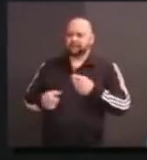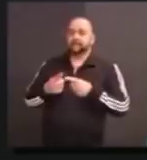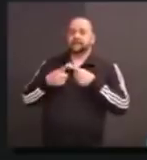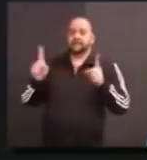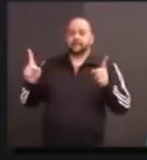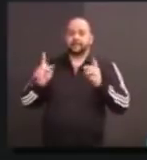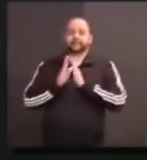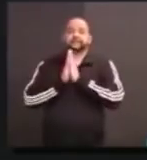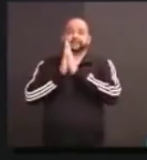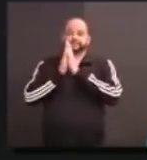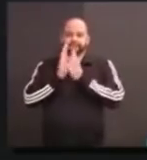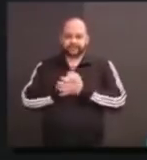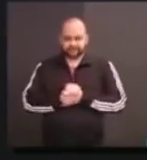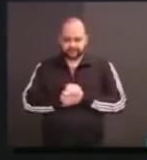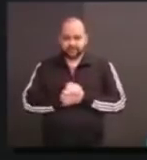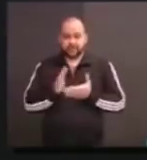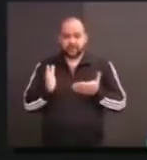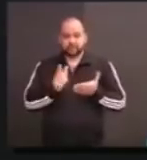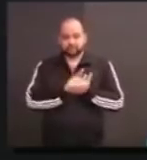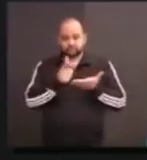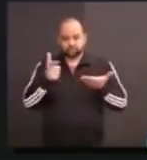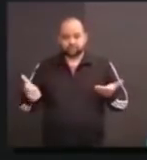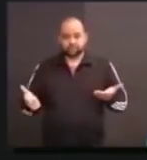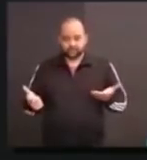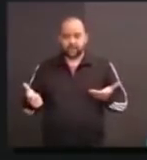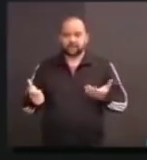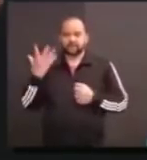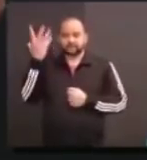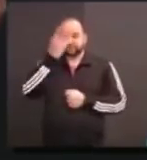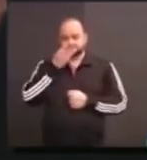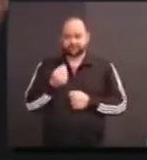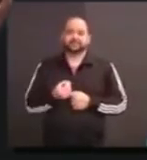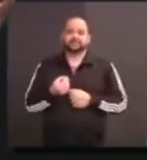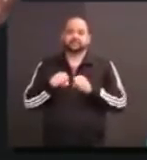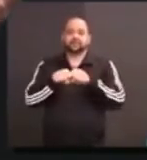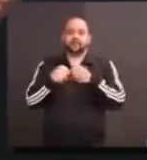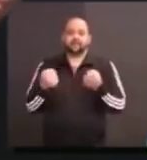Deus, os jornais espíritas estão todos quebrando.